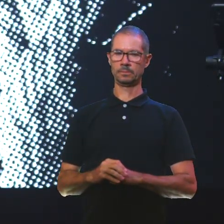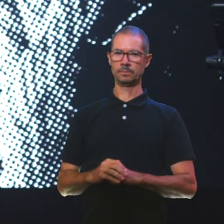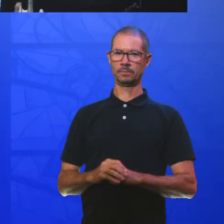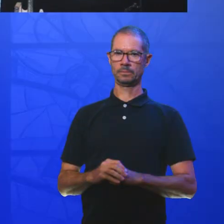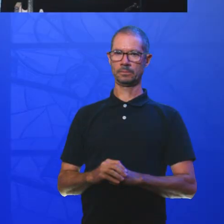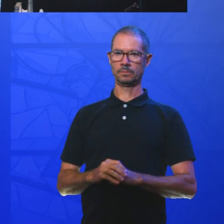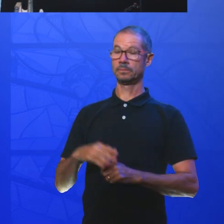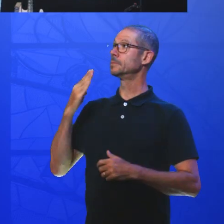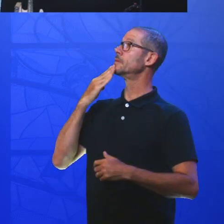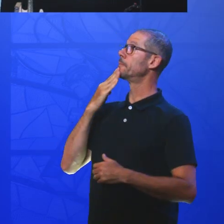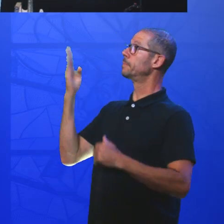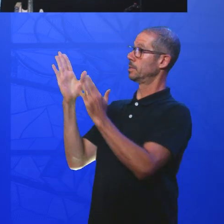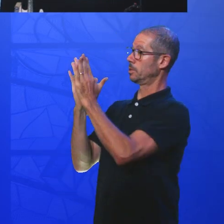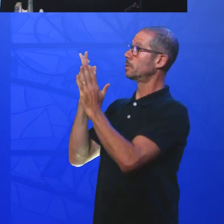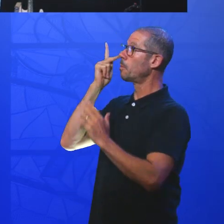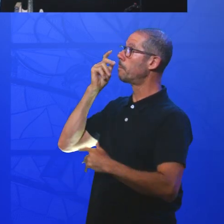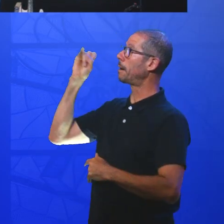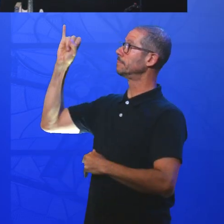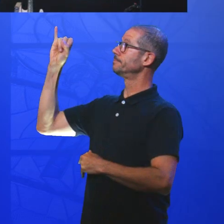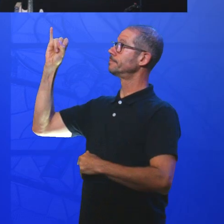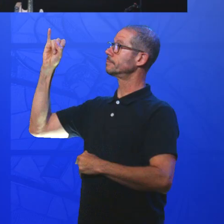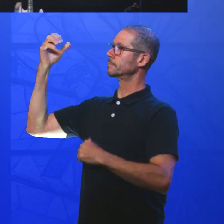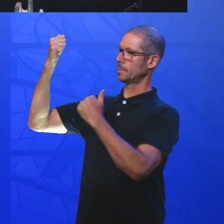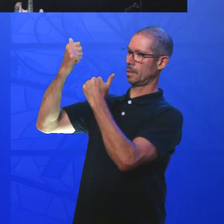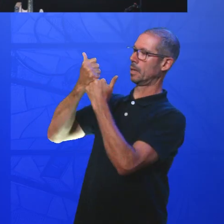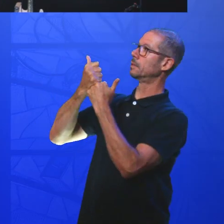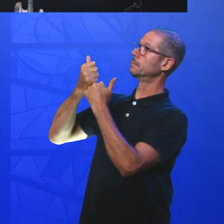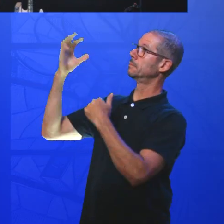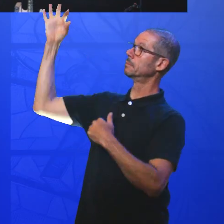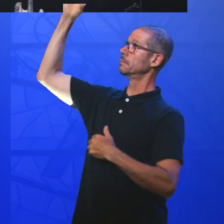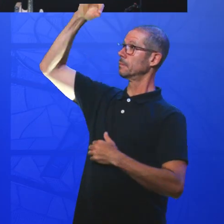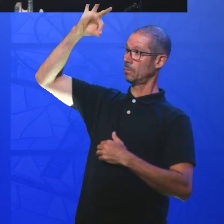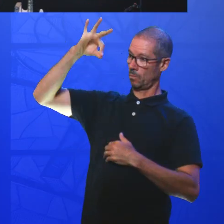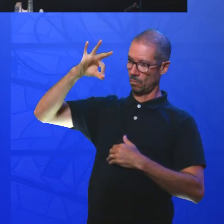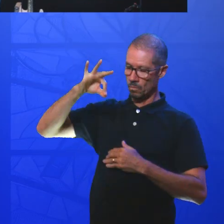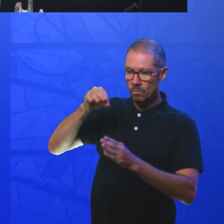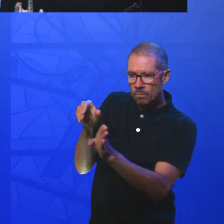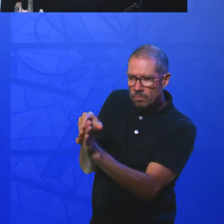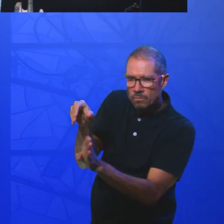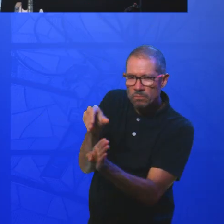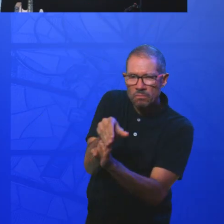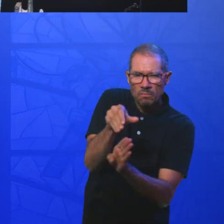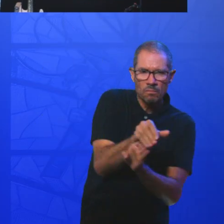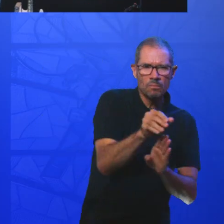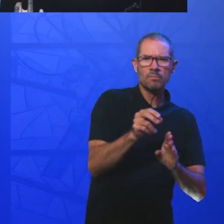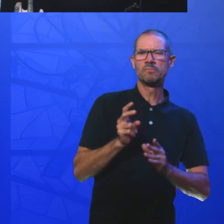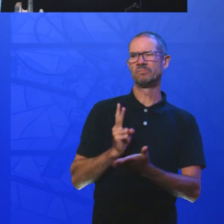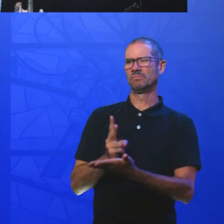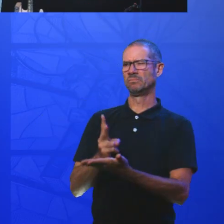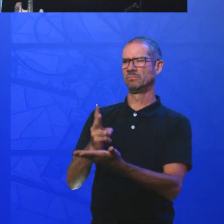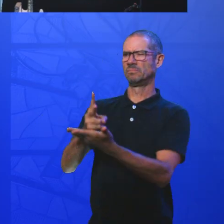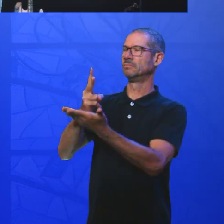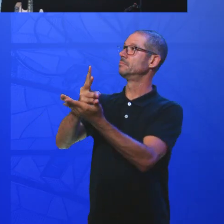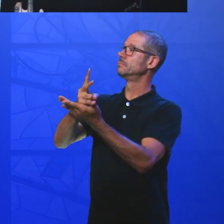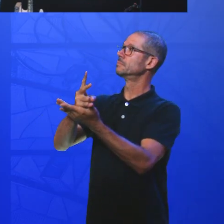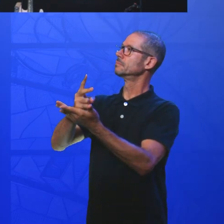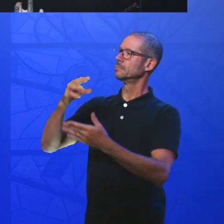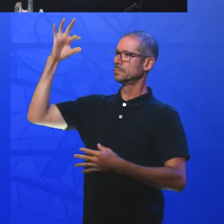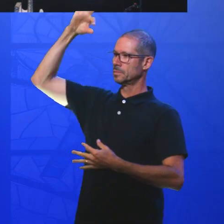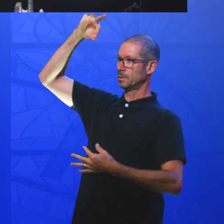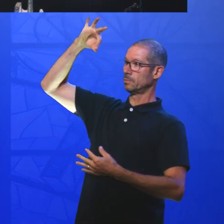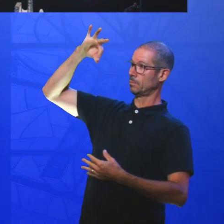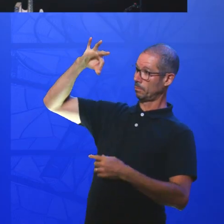e eu pedirei ao Pai, e ele lhes dará outro conselheiro para estar com vocês sempre, o Espírito da verdade. O